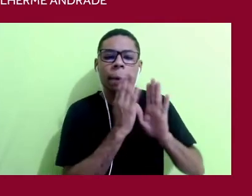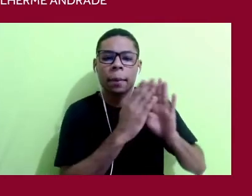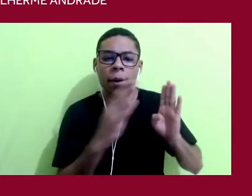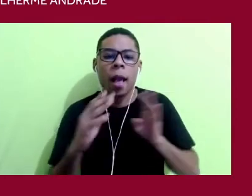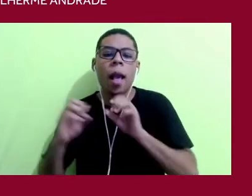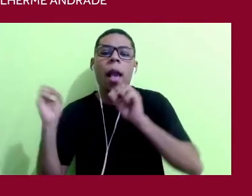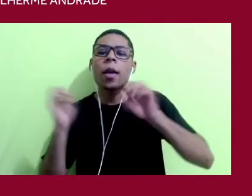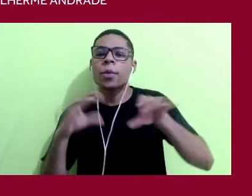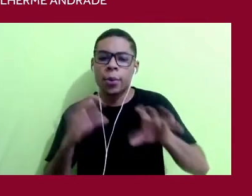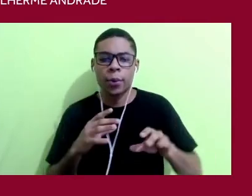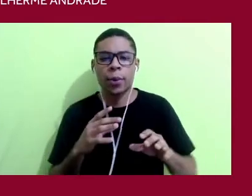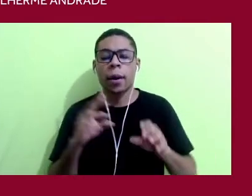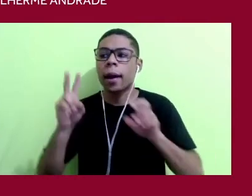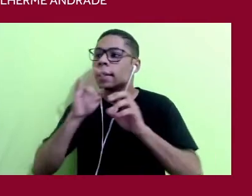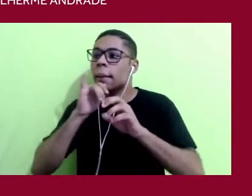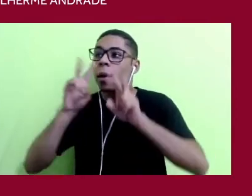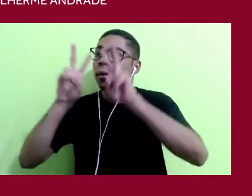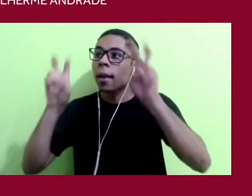comunidade